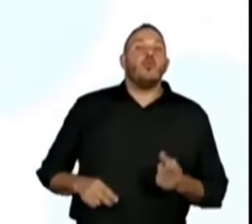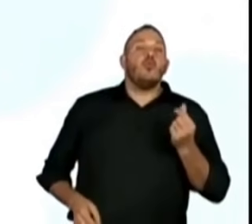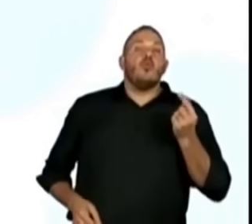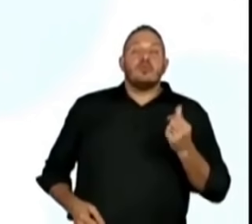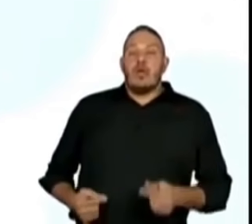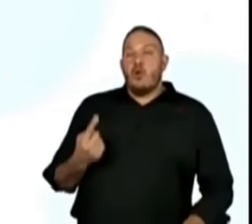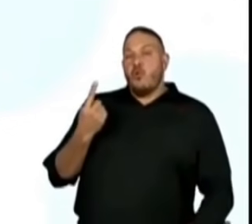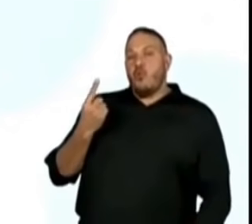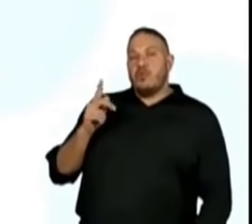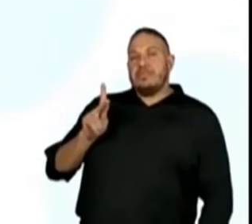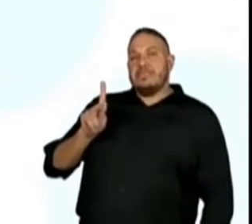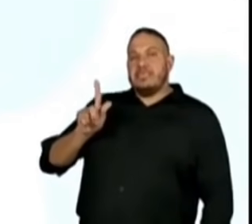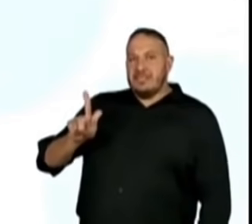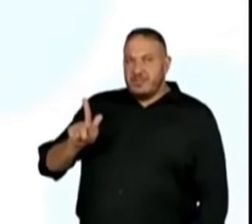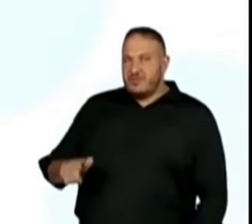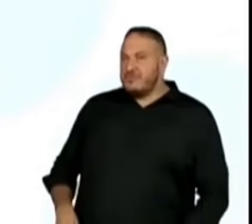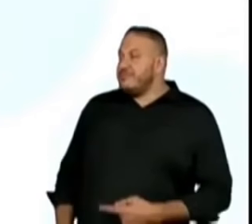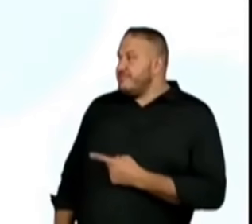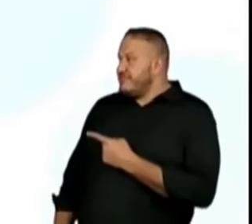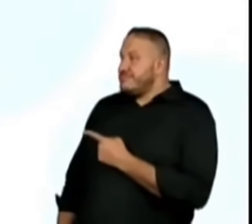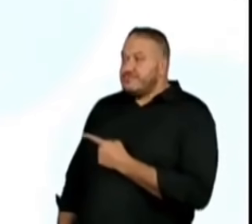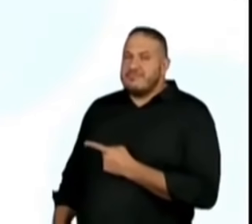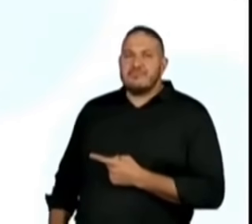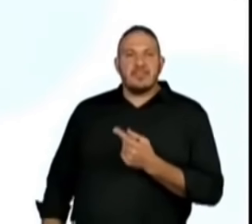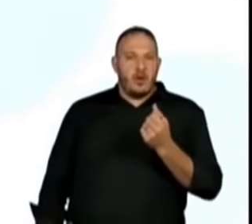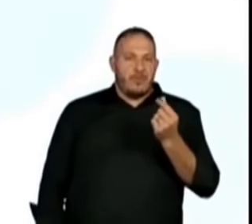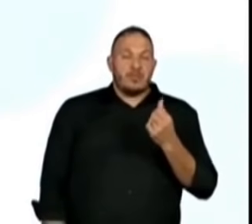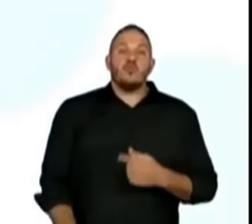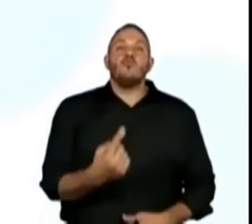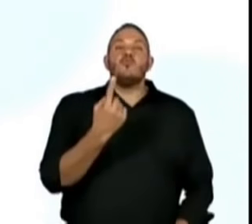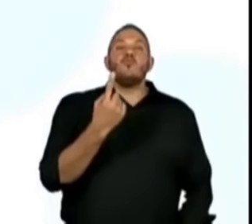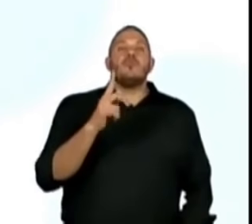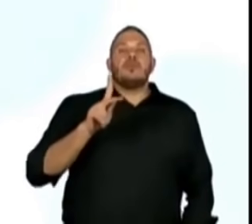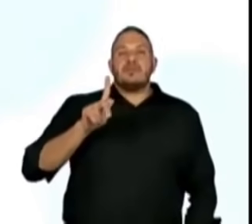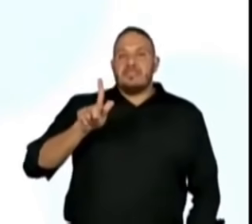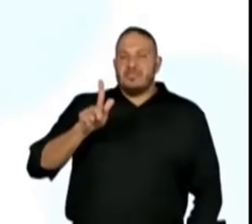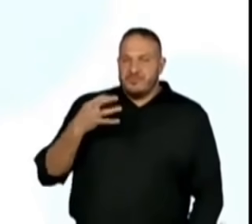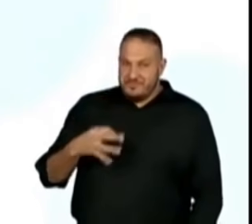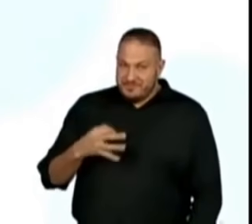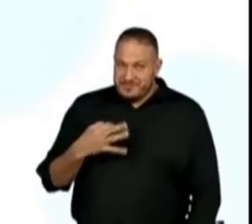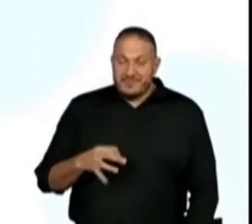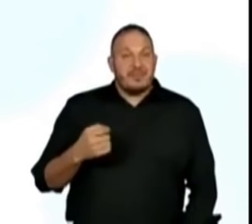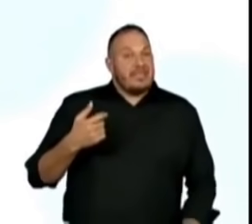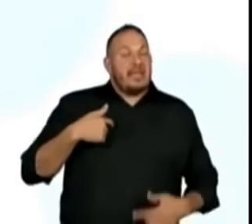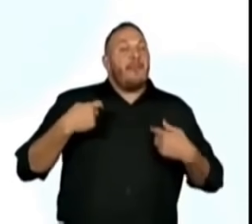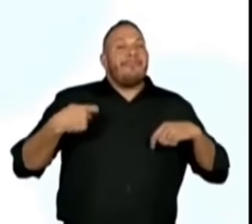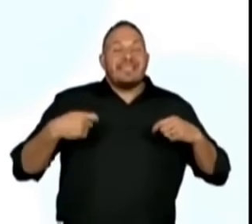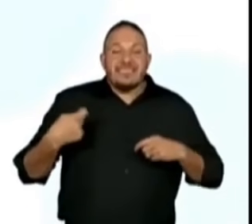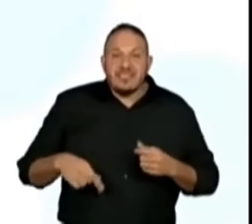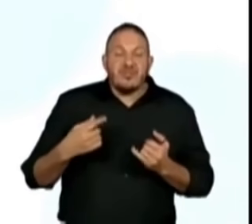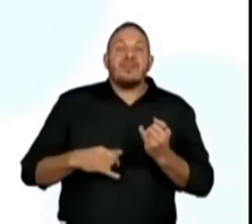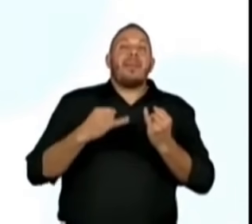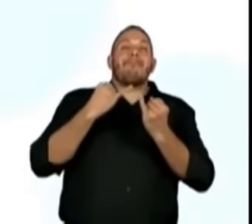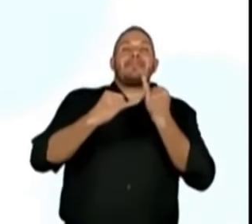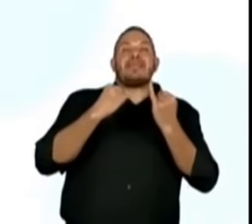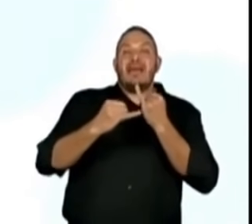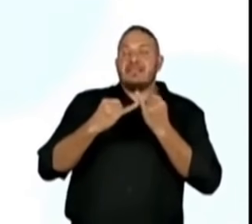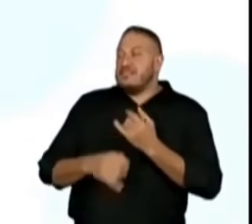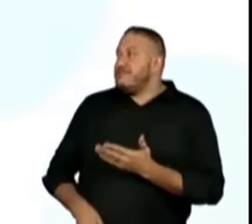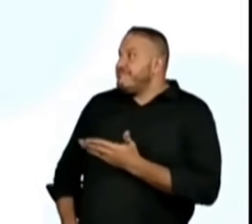R$105. Aqui. Esse é o preço de 1 quilo, certo? Eu preciso da metade